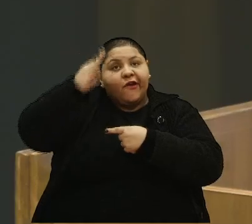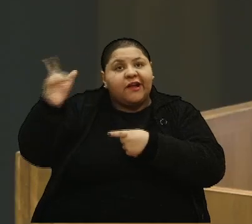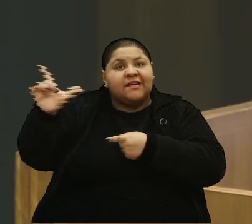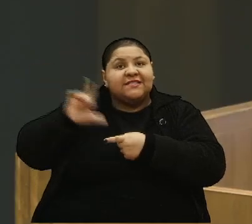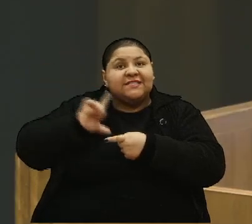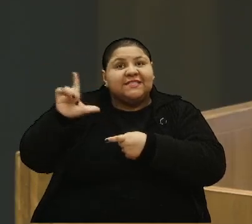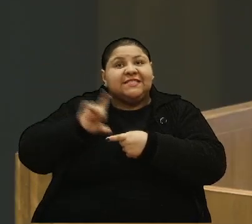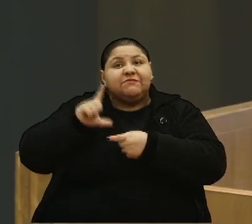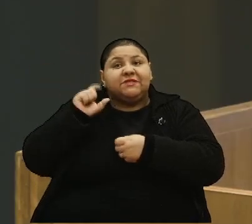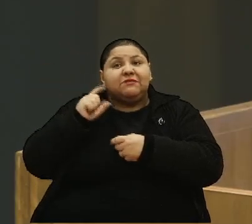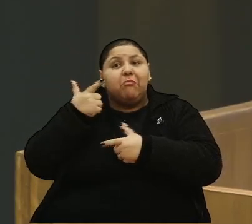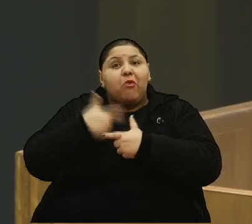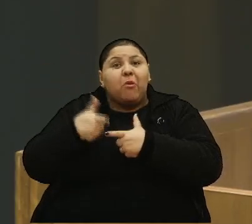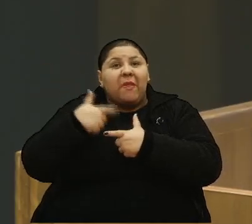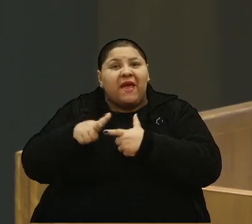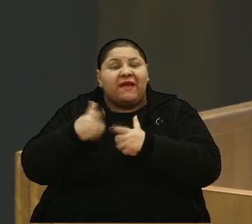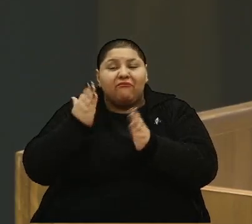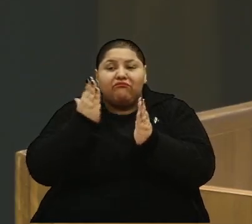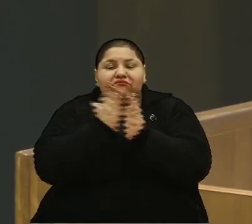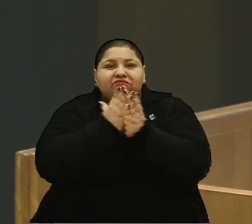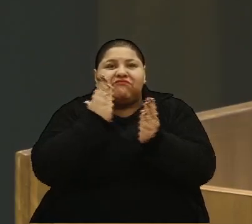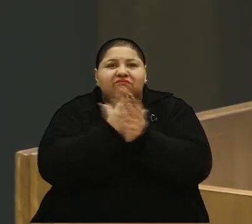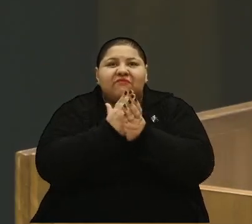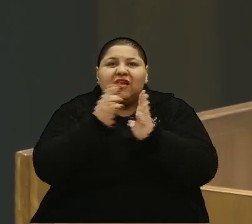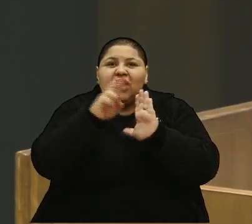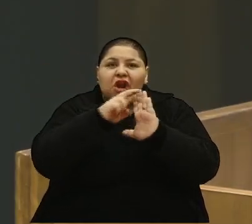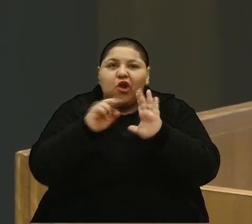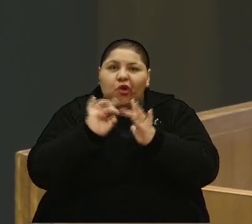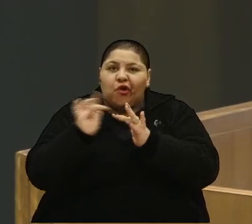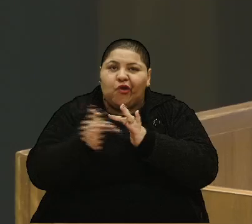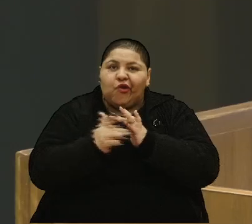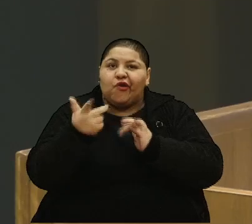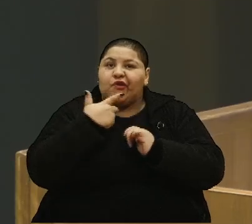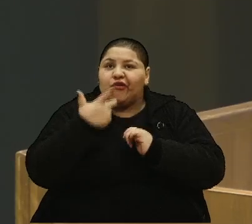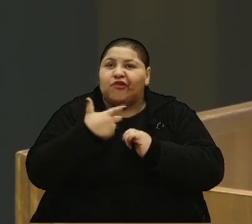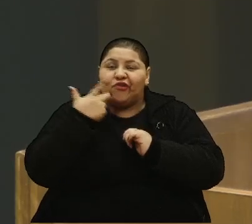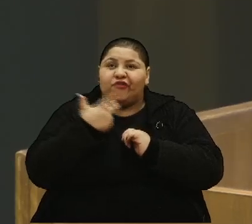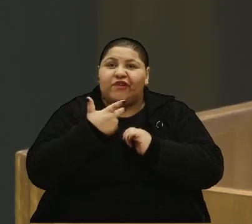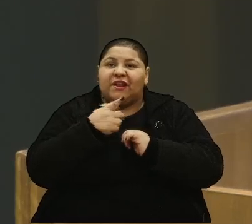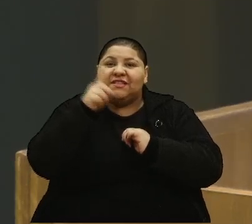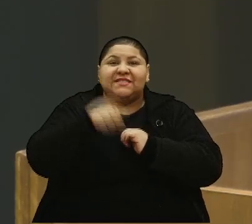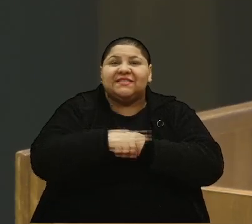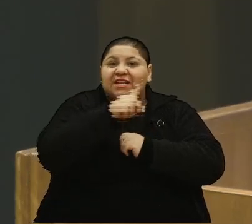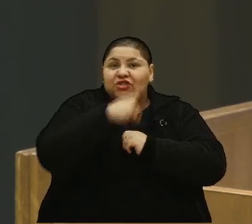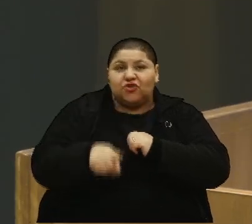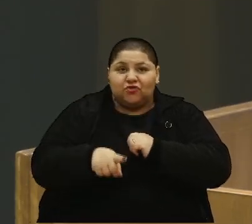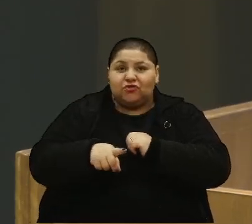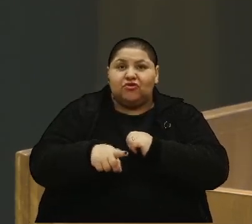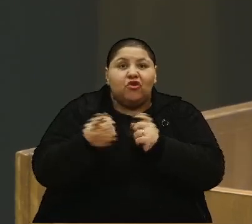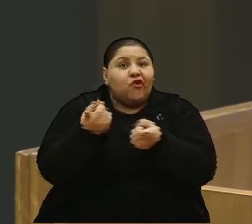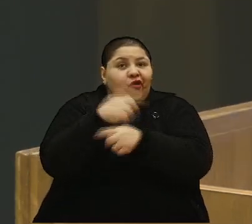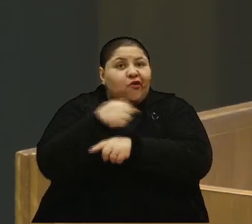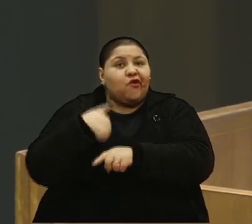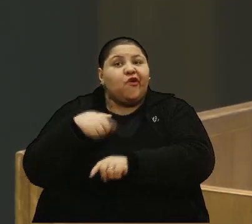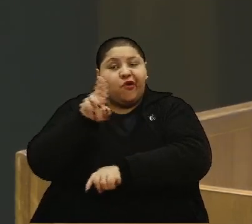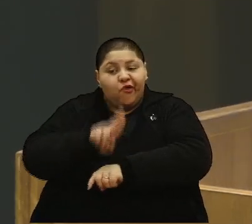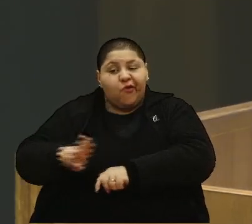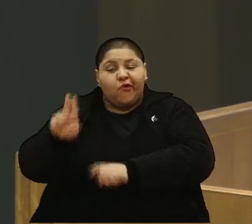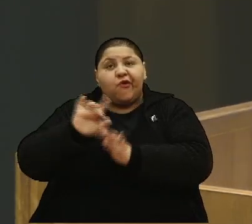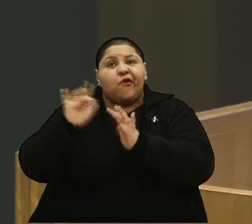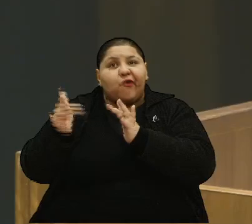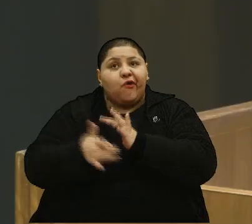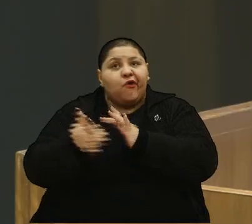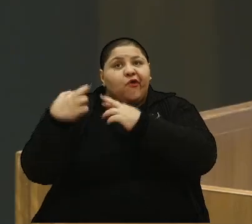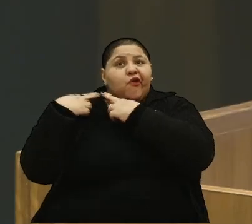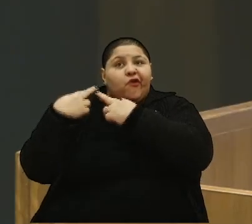esse entrave de querer regulamentar as redes? E eu não estou falando de censura, pelo contrário, eu uso as minhas redes e sou